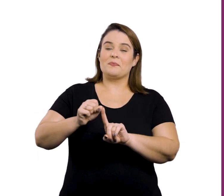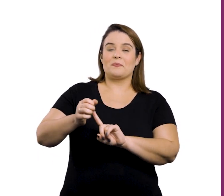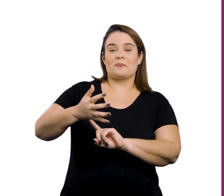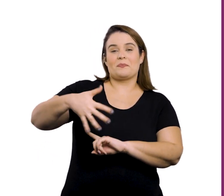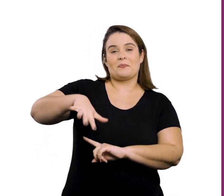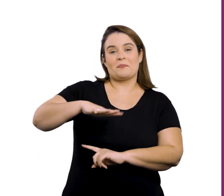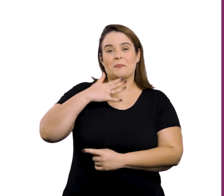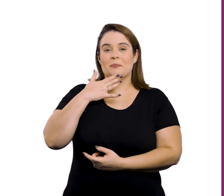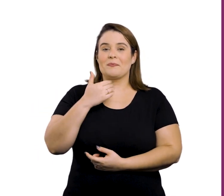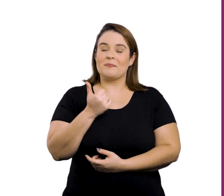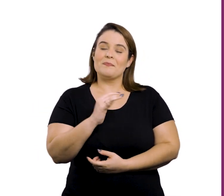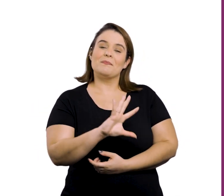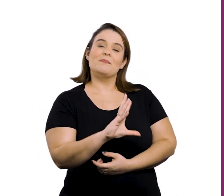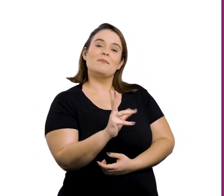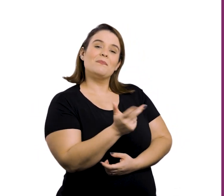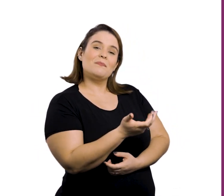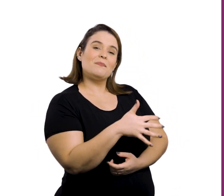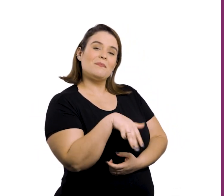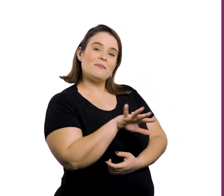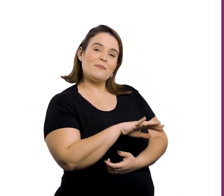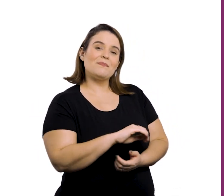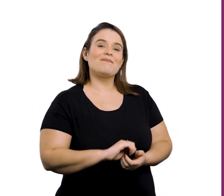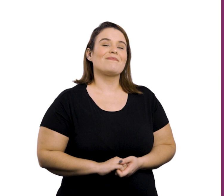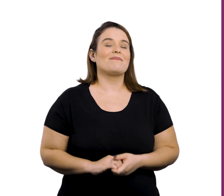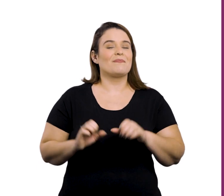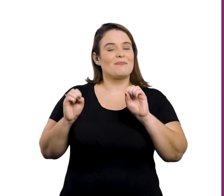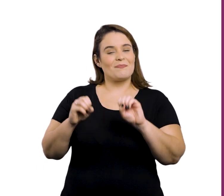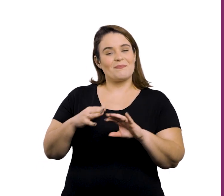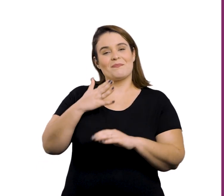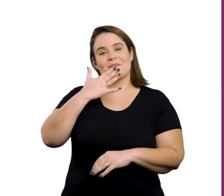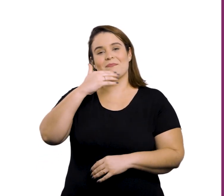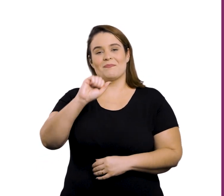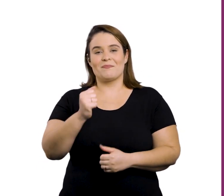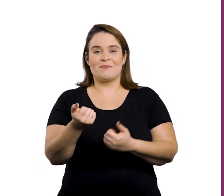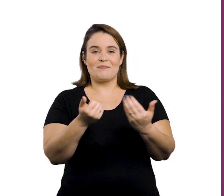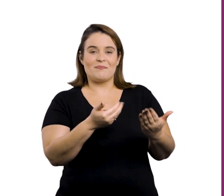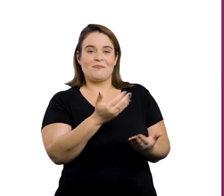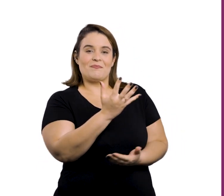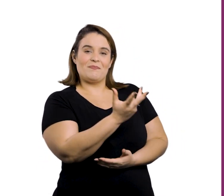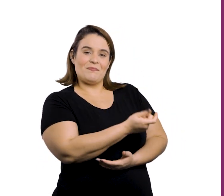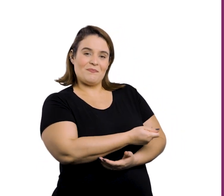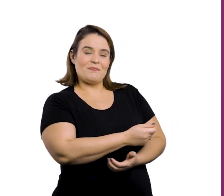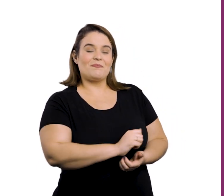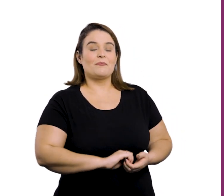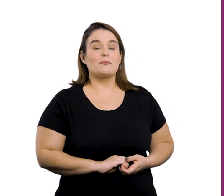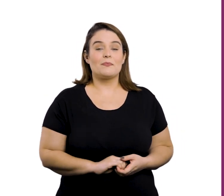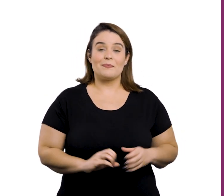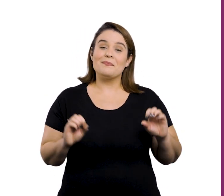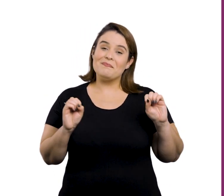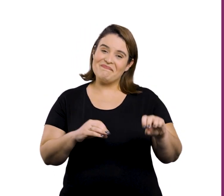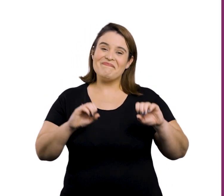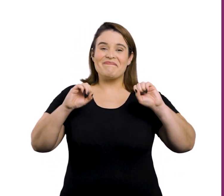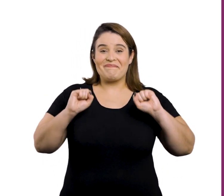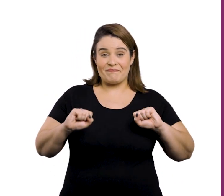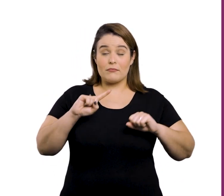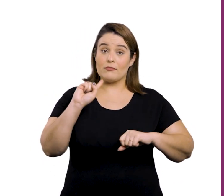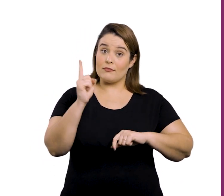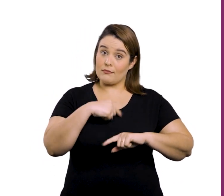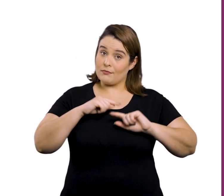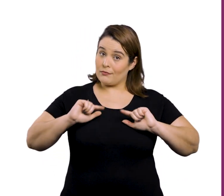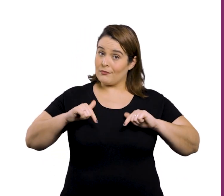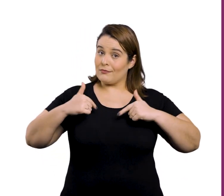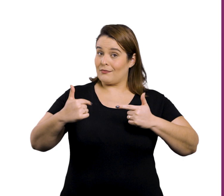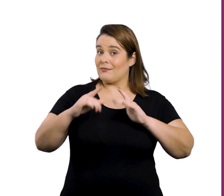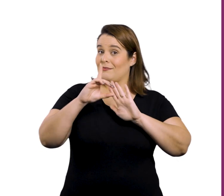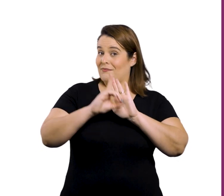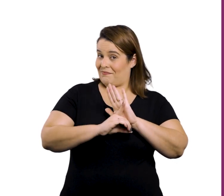melhor para todas e todos. Uma educação melhor para todas e todos. Isso é o que a educação pode ser